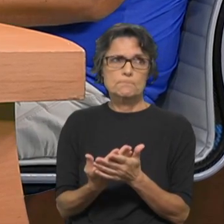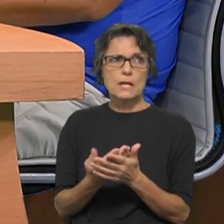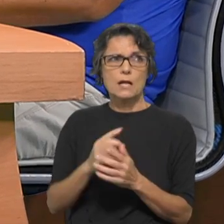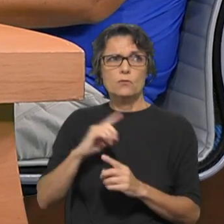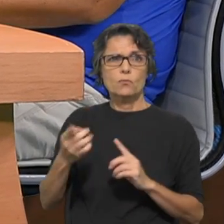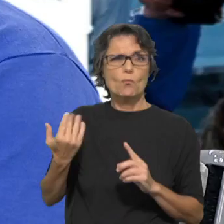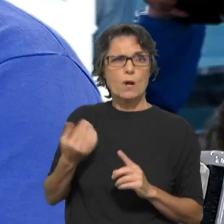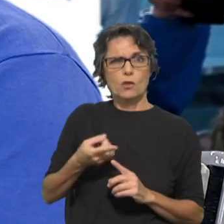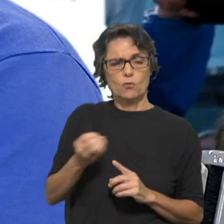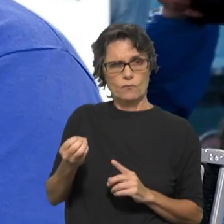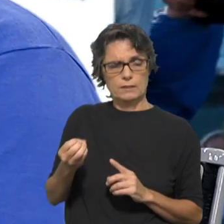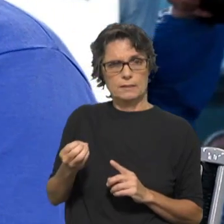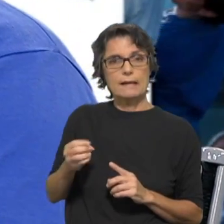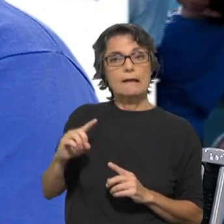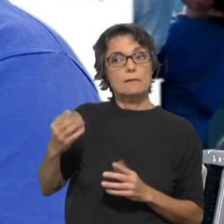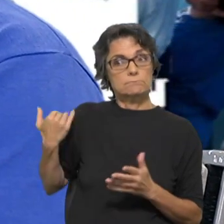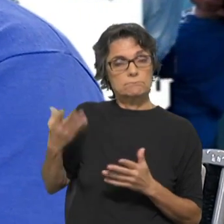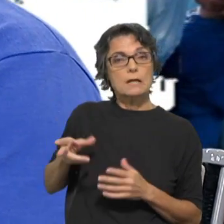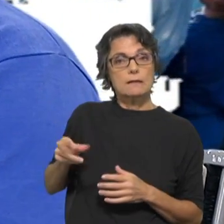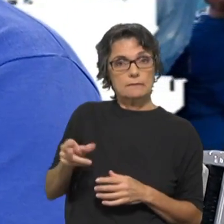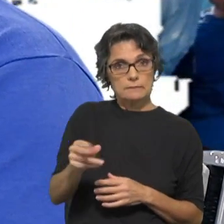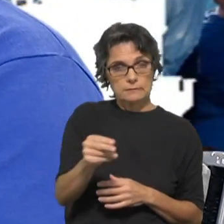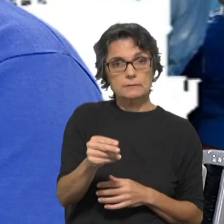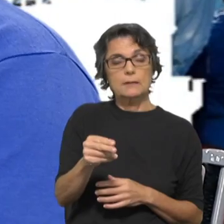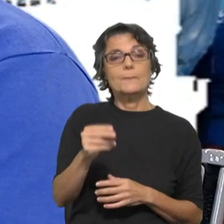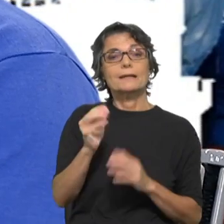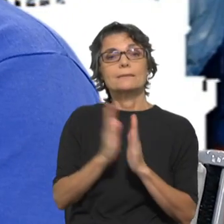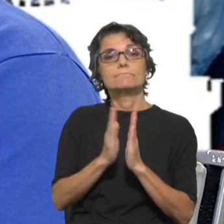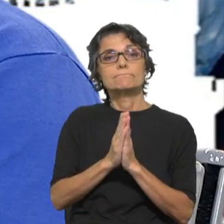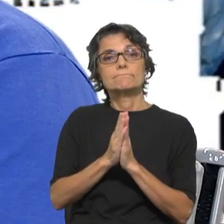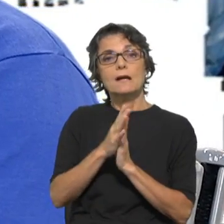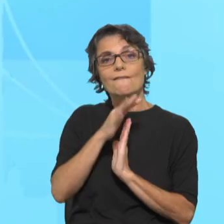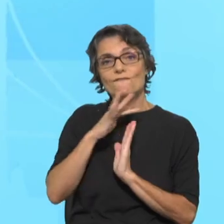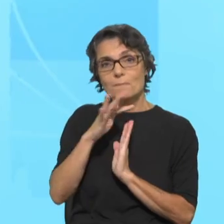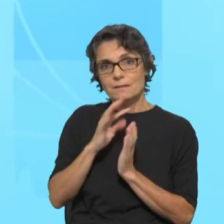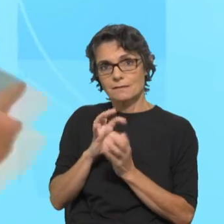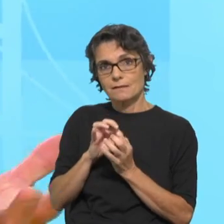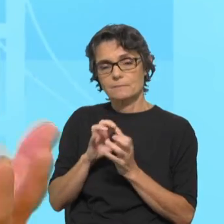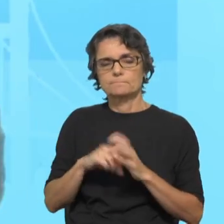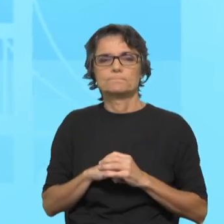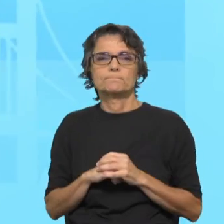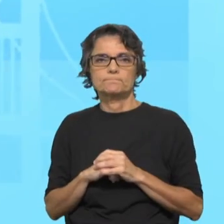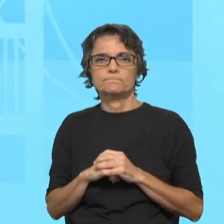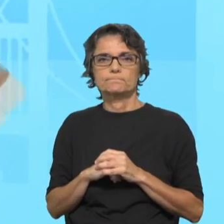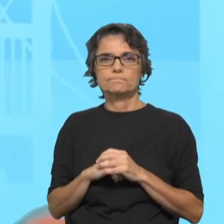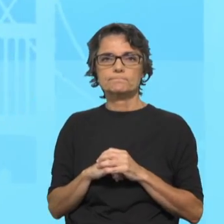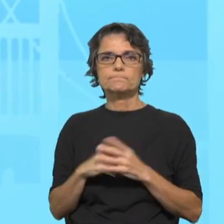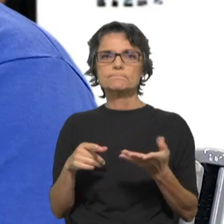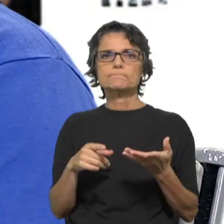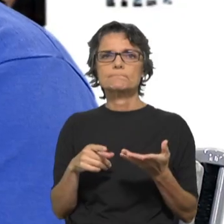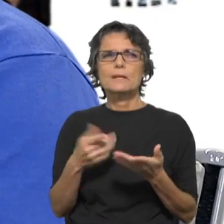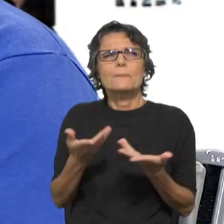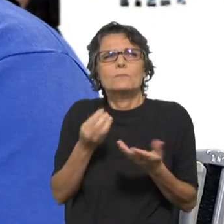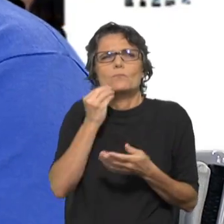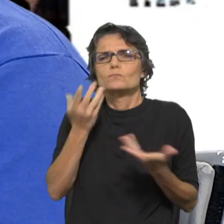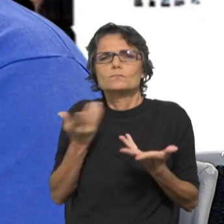90, para casais. Também é pastoral familiar. Sim. E nesse é essencialmente um retiro,